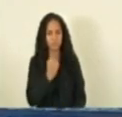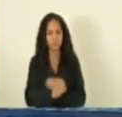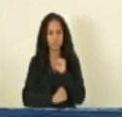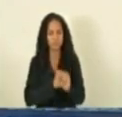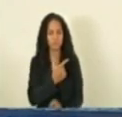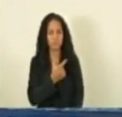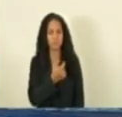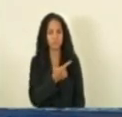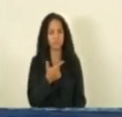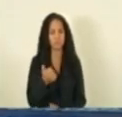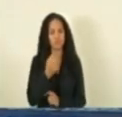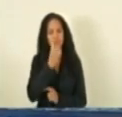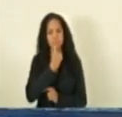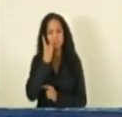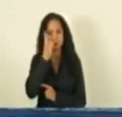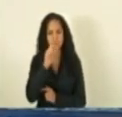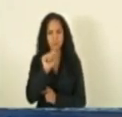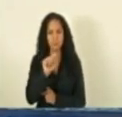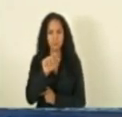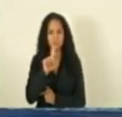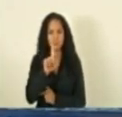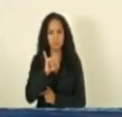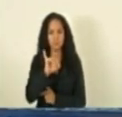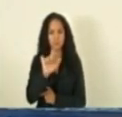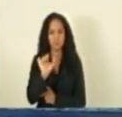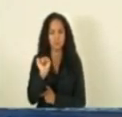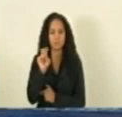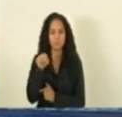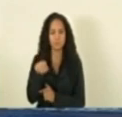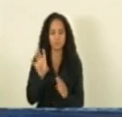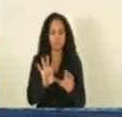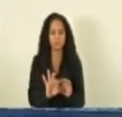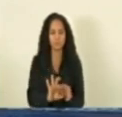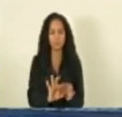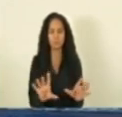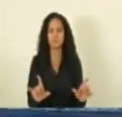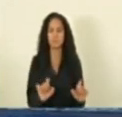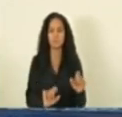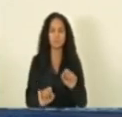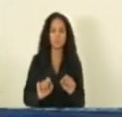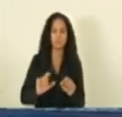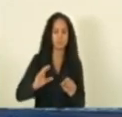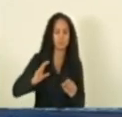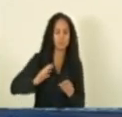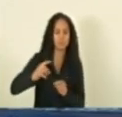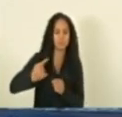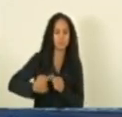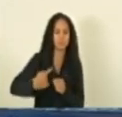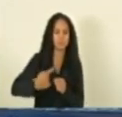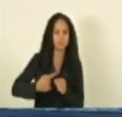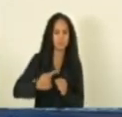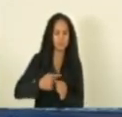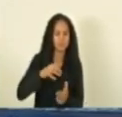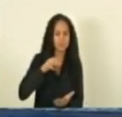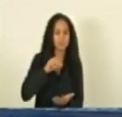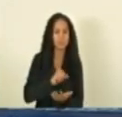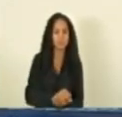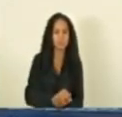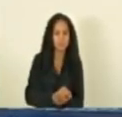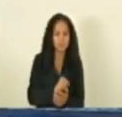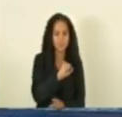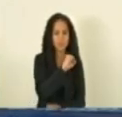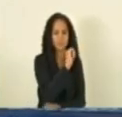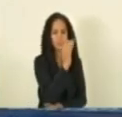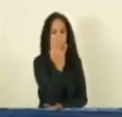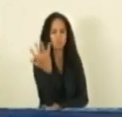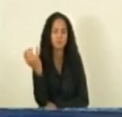244/2021 do deputado Adilson Espíndola, que autoriza a municipalização do Parque Estadual da Mata das